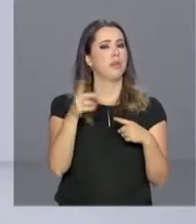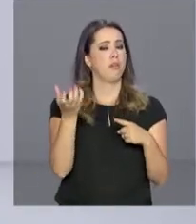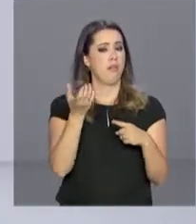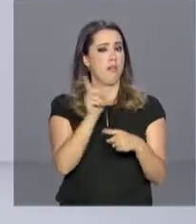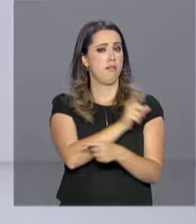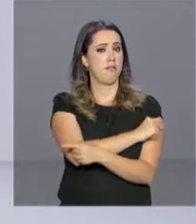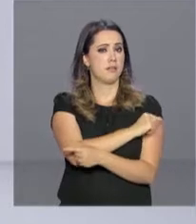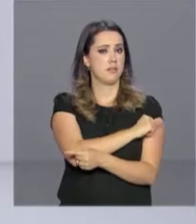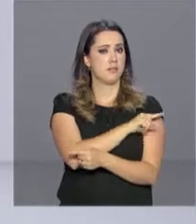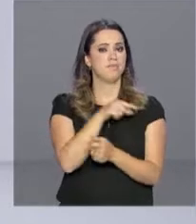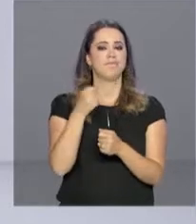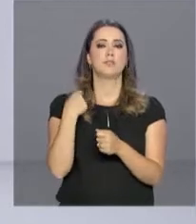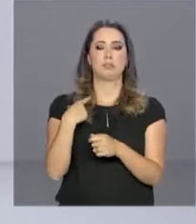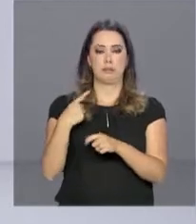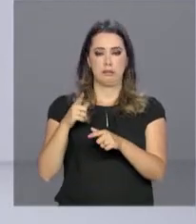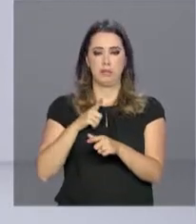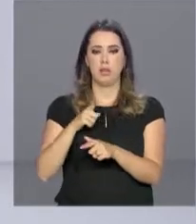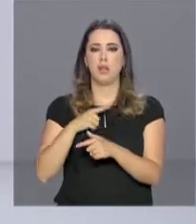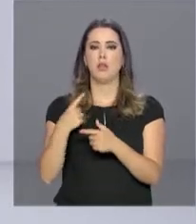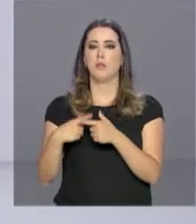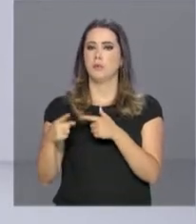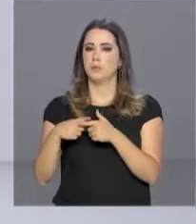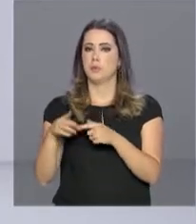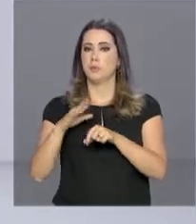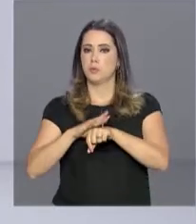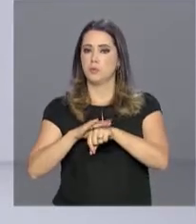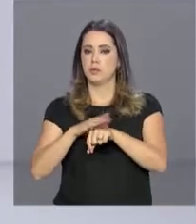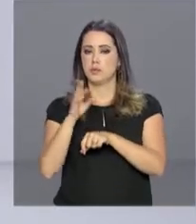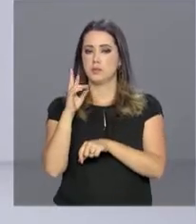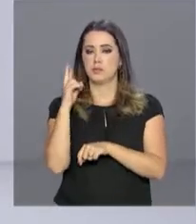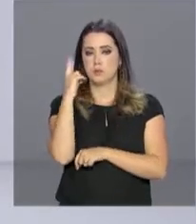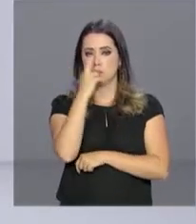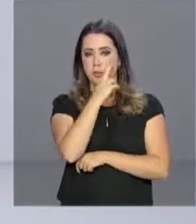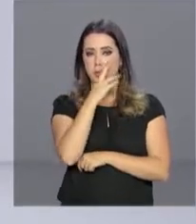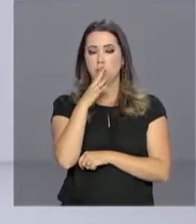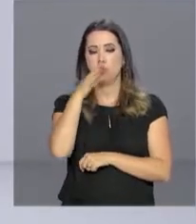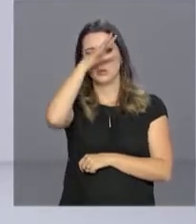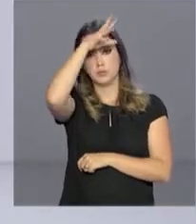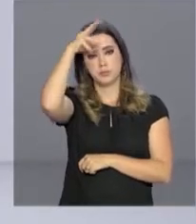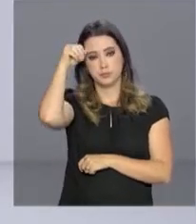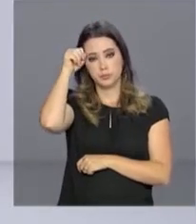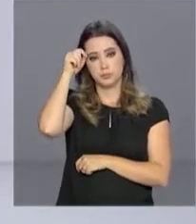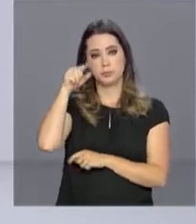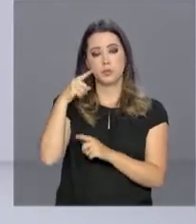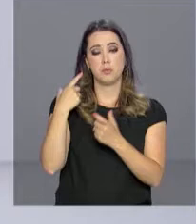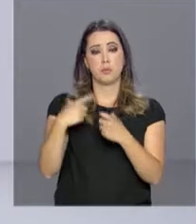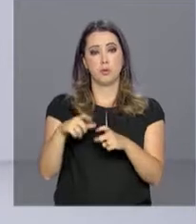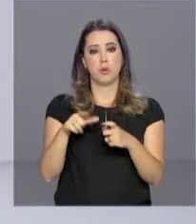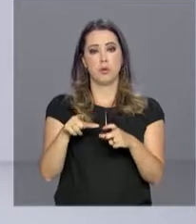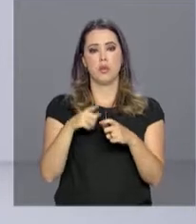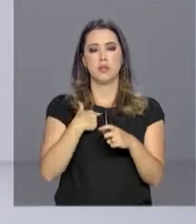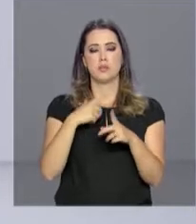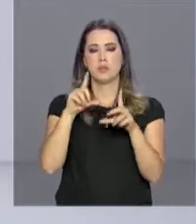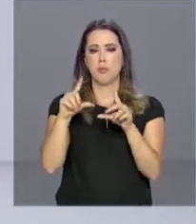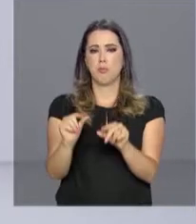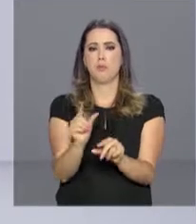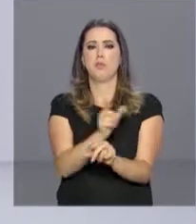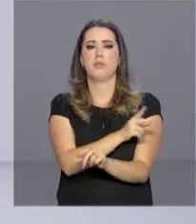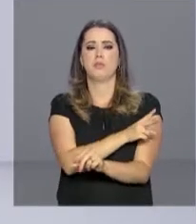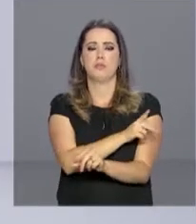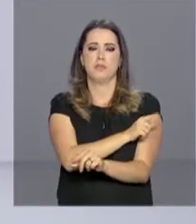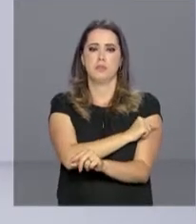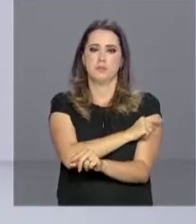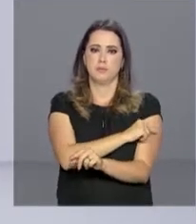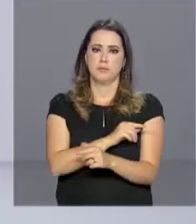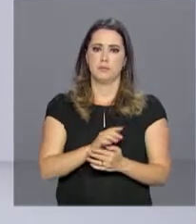está um surto de sarampo em roraima no amazonas além da baixa cobertura vacinal contra essas doenças em várias partes